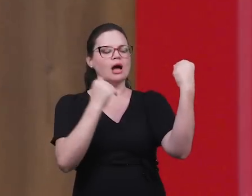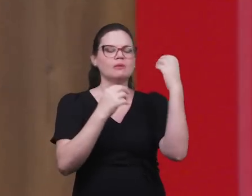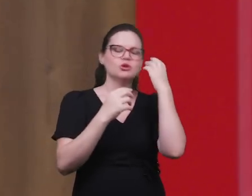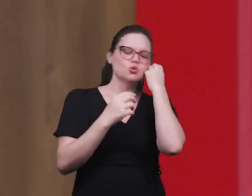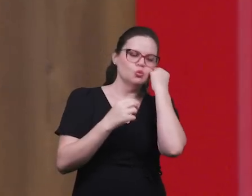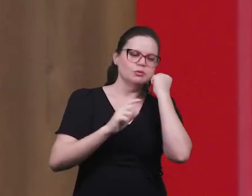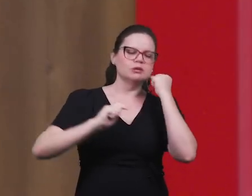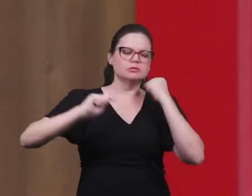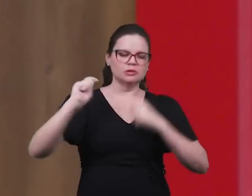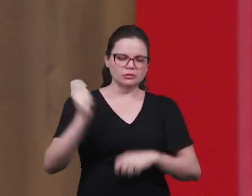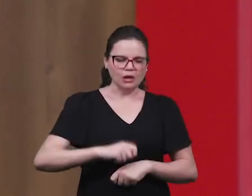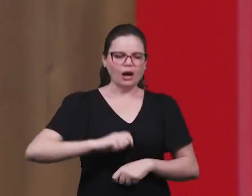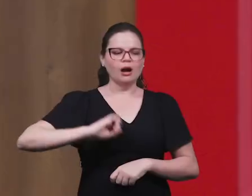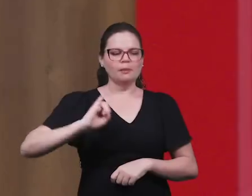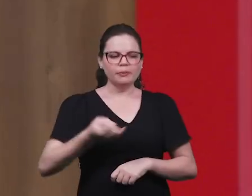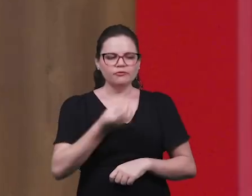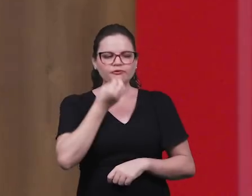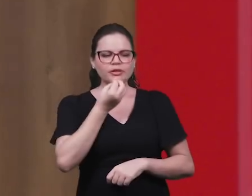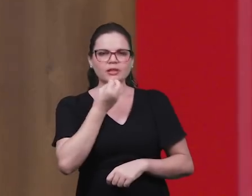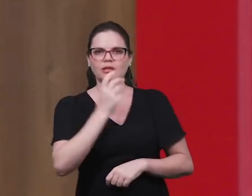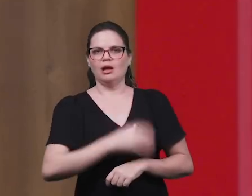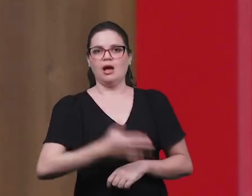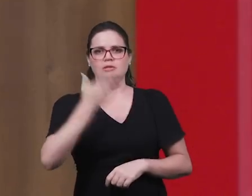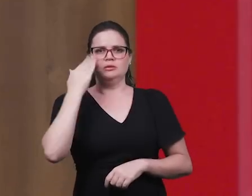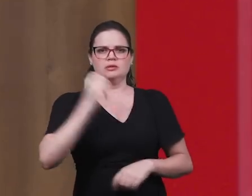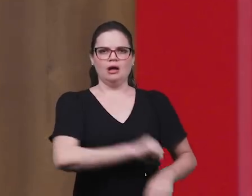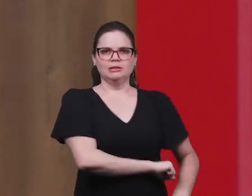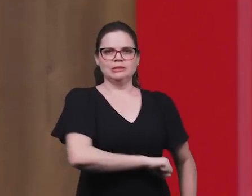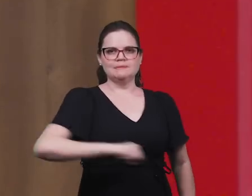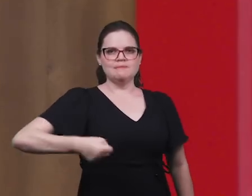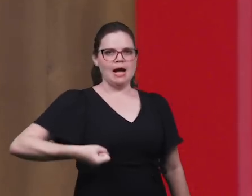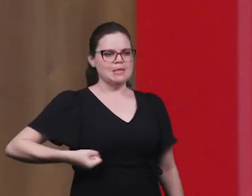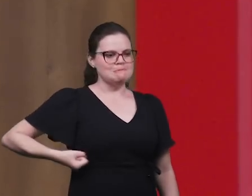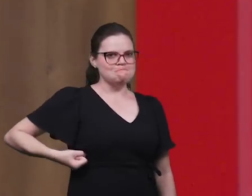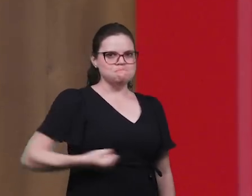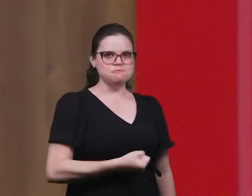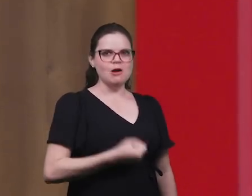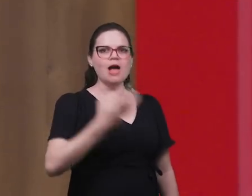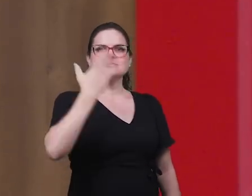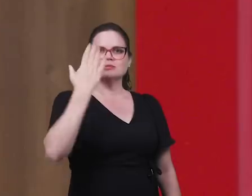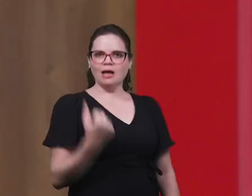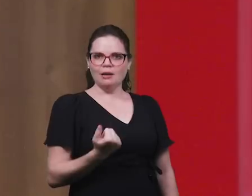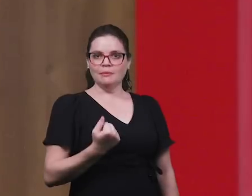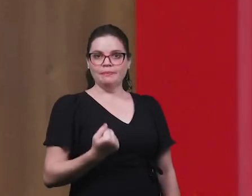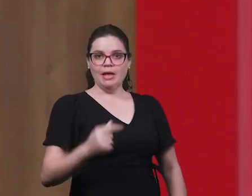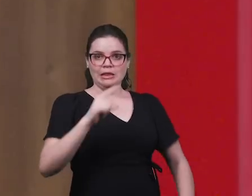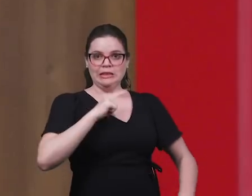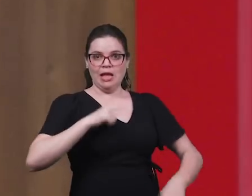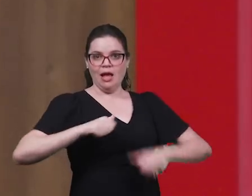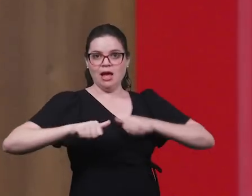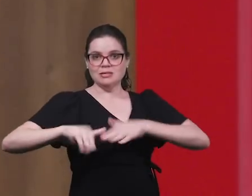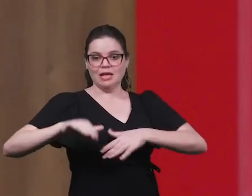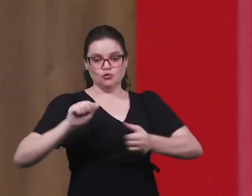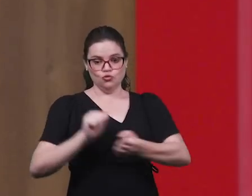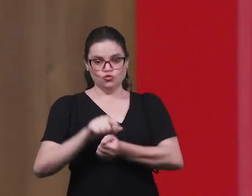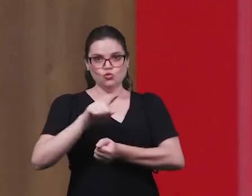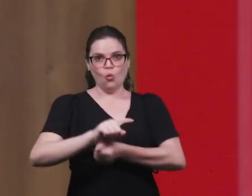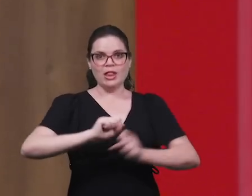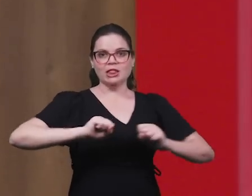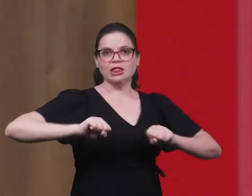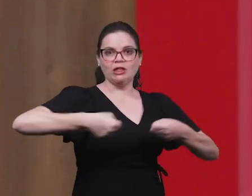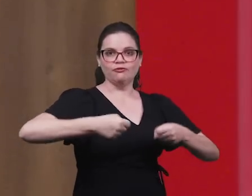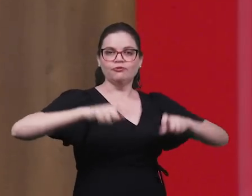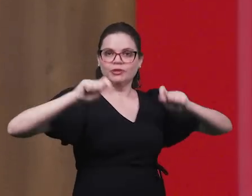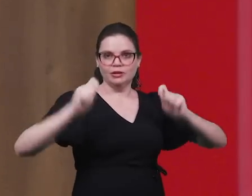momento é propício, ele sabe manejar uma espada e ele tem homens com ele que dariam a vida por ele. Esse é o